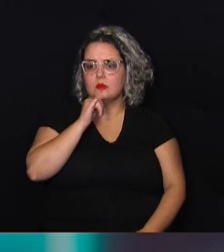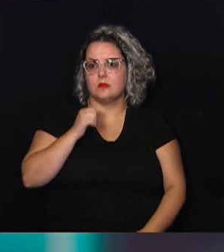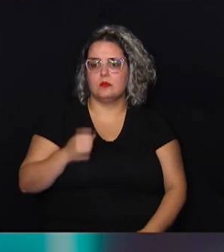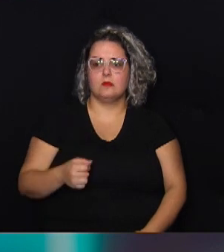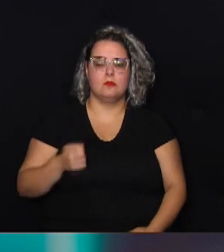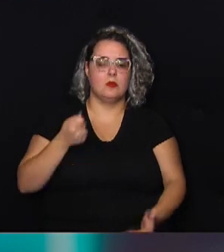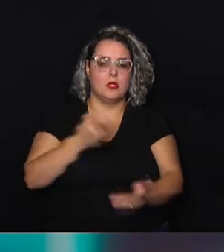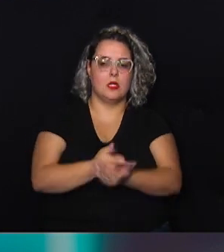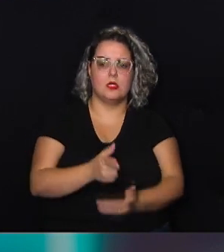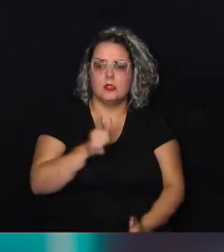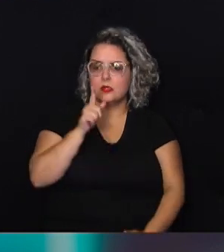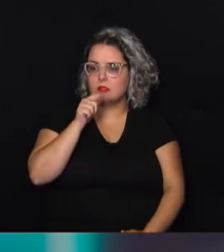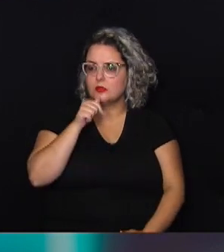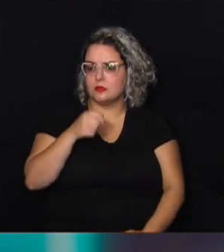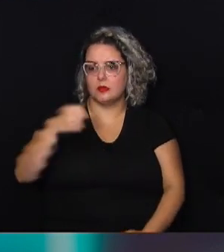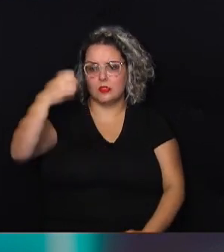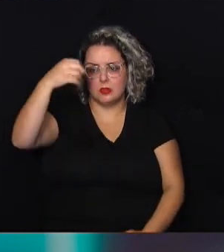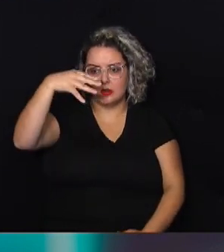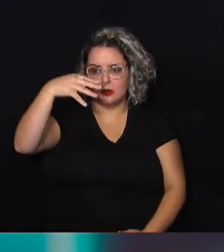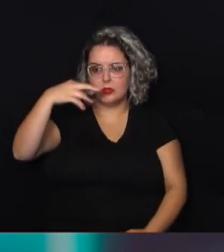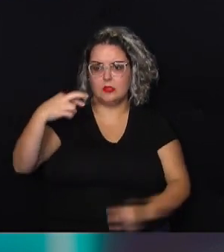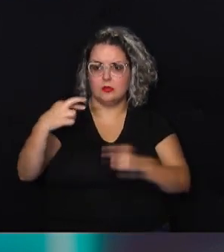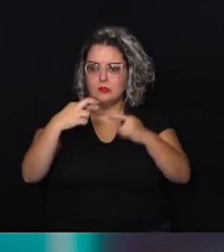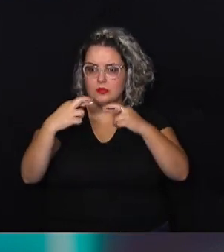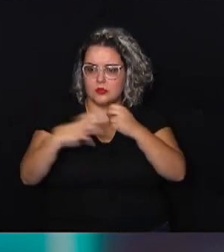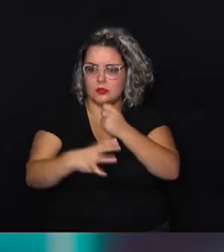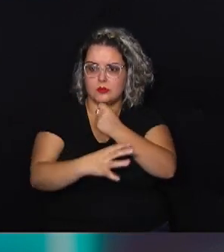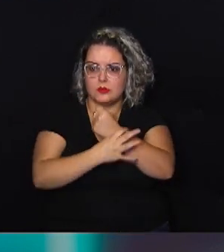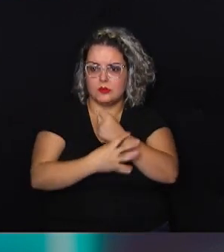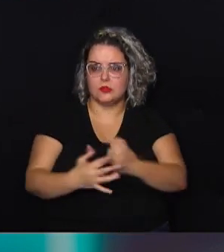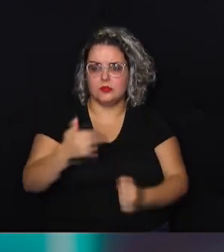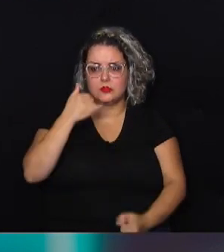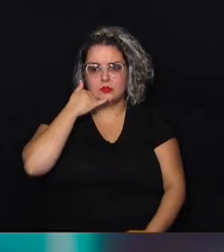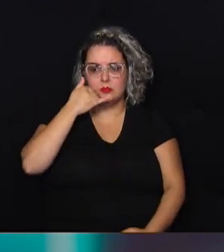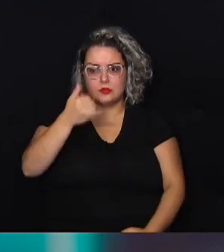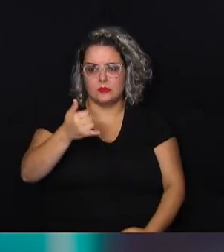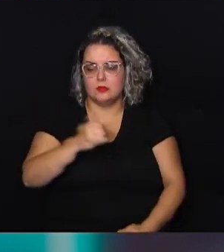água, luz, vigilância, telefonia,